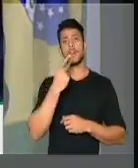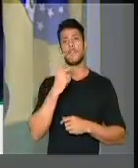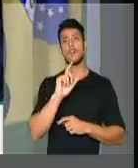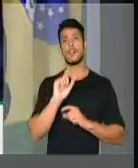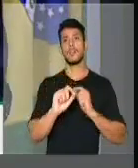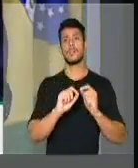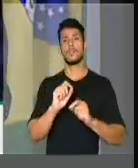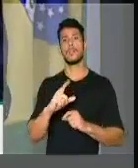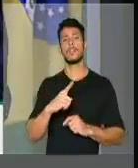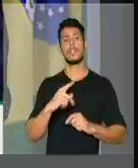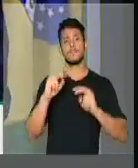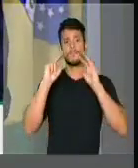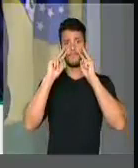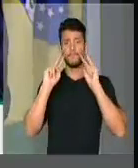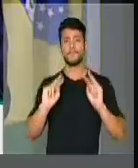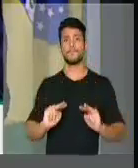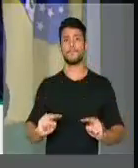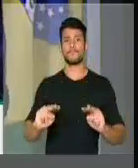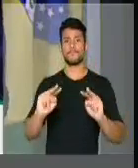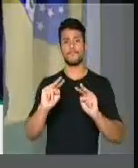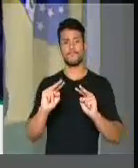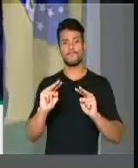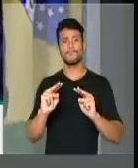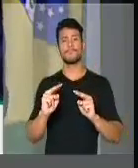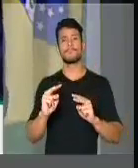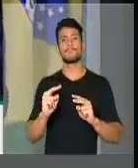a sua visão lúdica